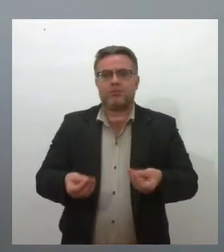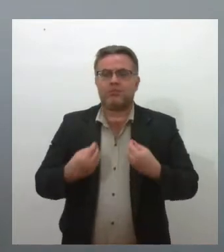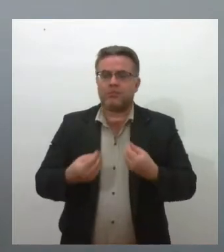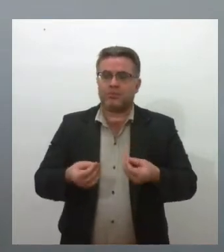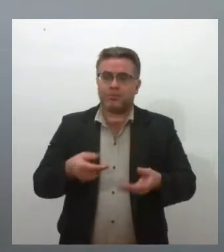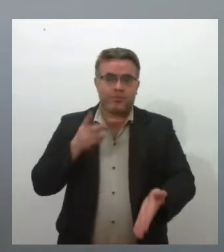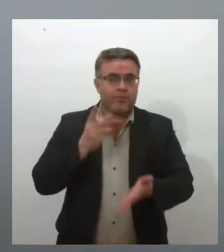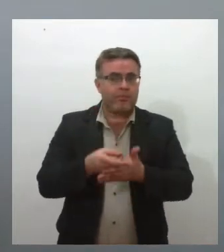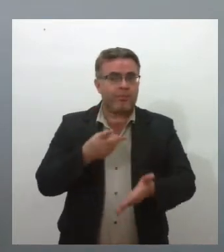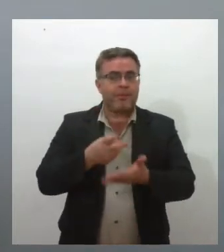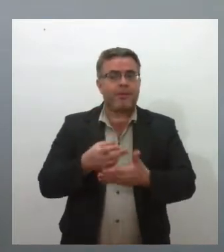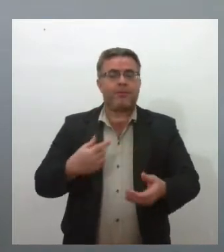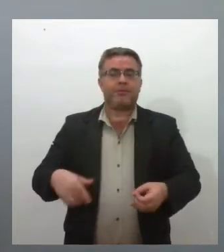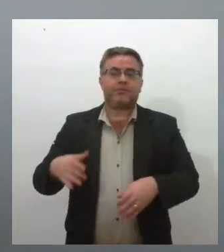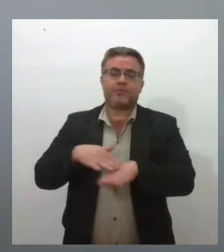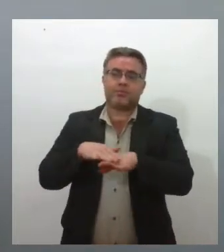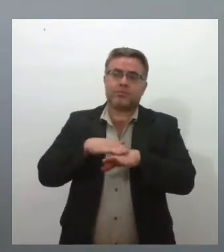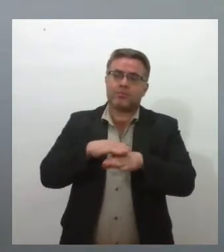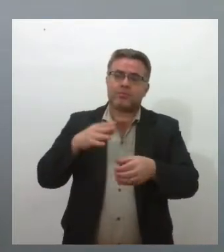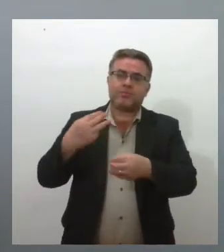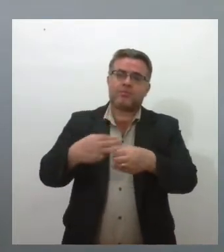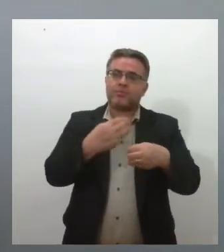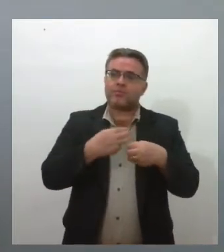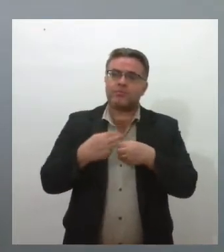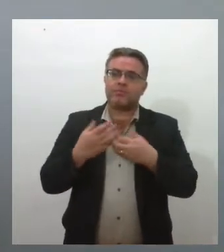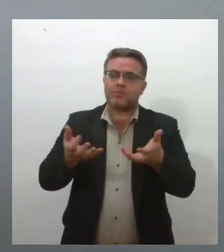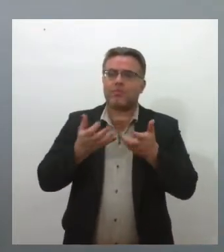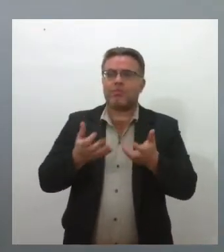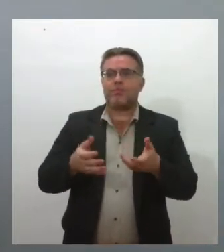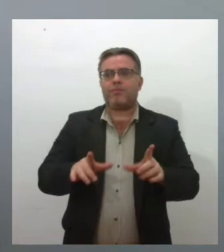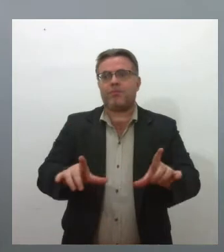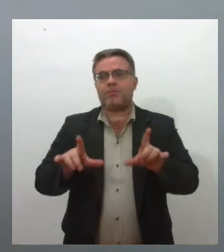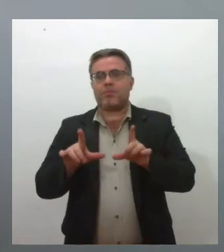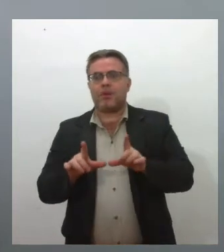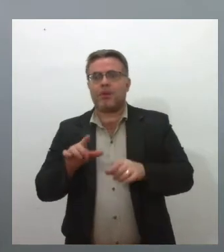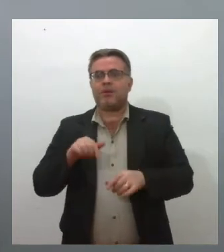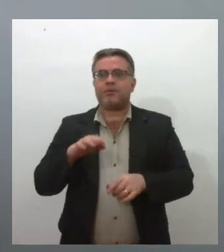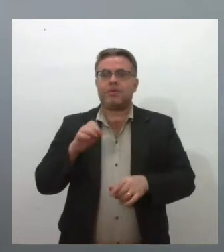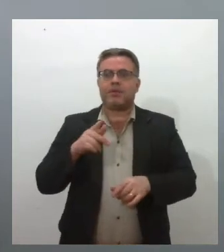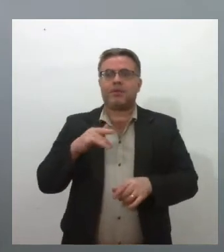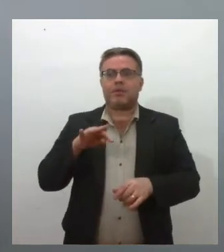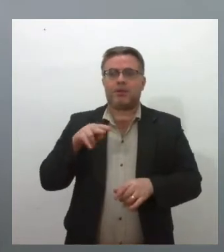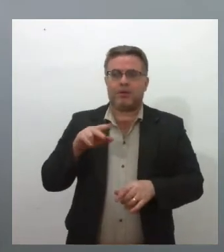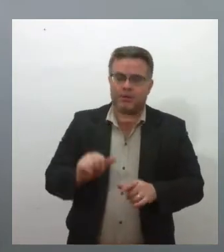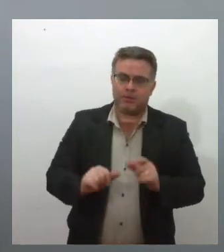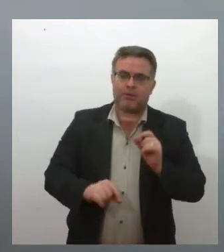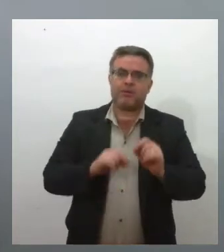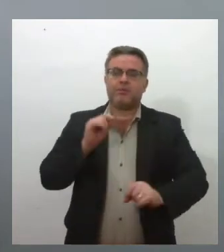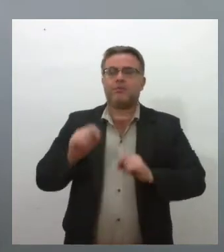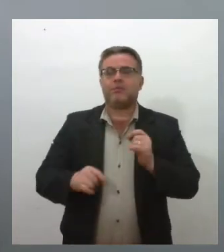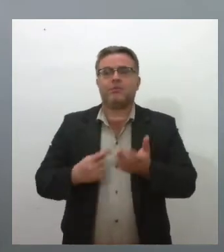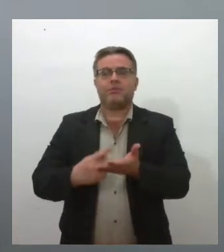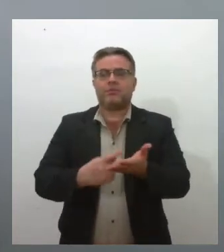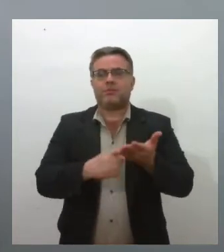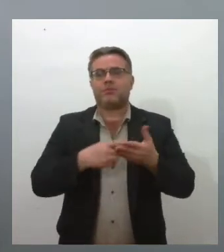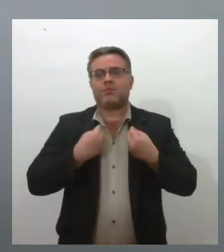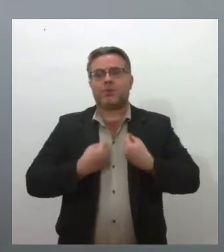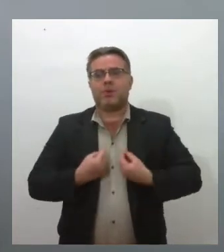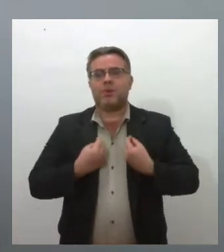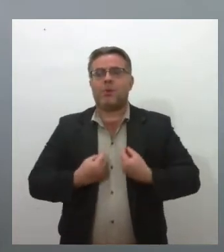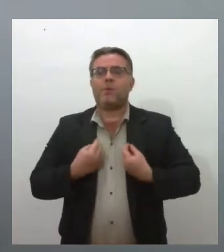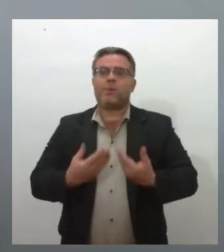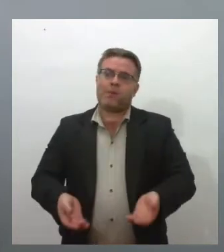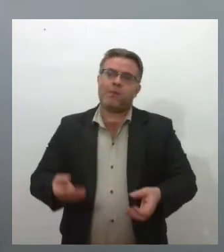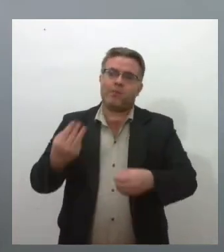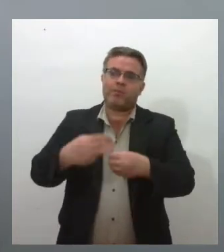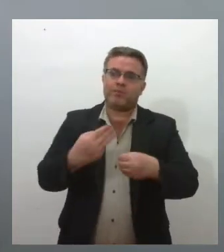constantemente com os municípios que têm necessidade de ter certidão negativa. Tem a questão do fundo de participação dos municípios.